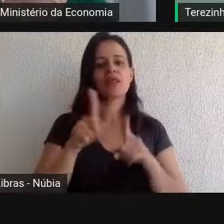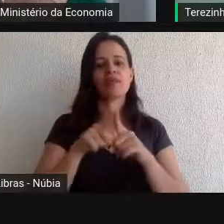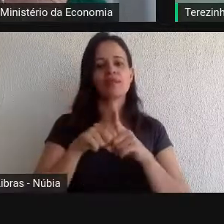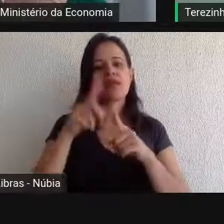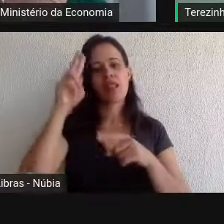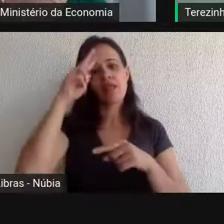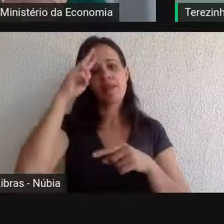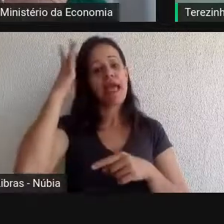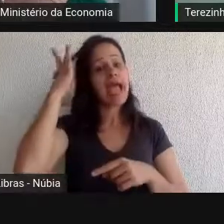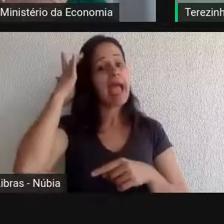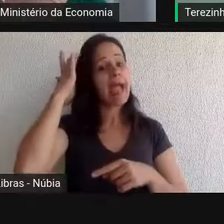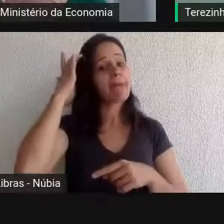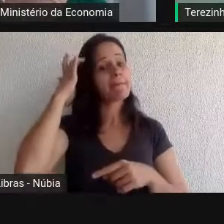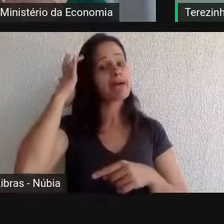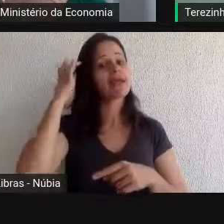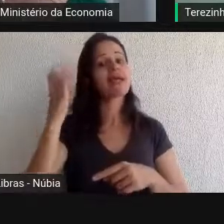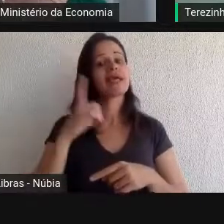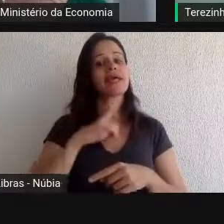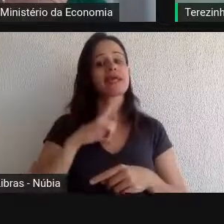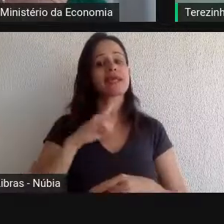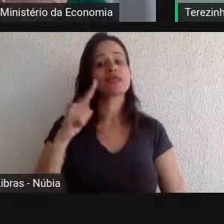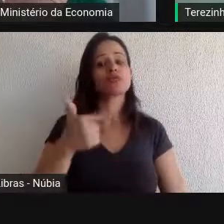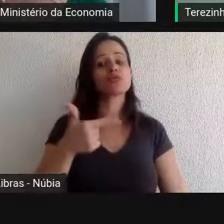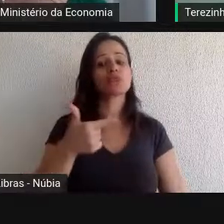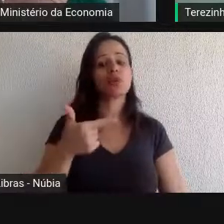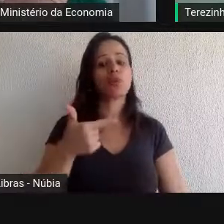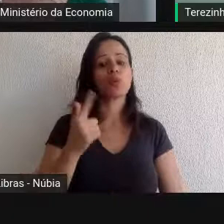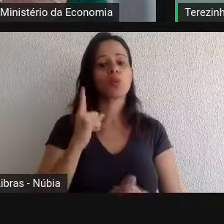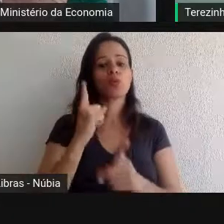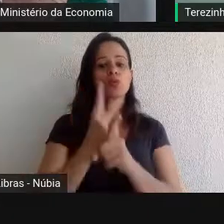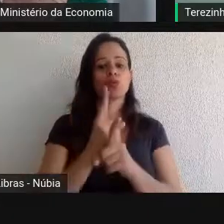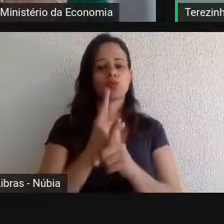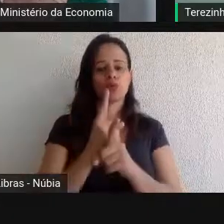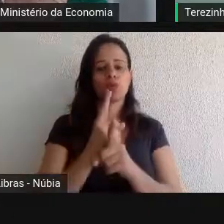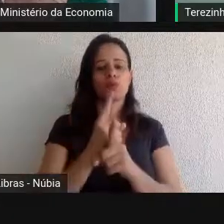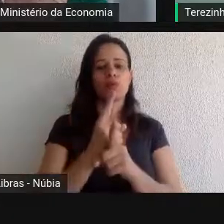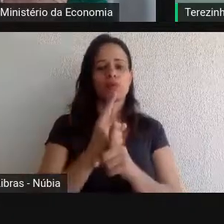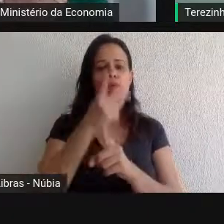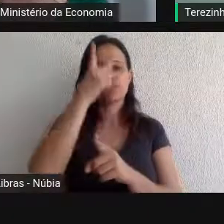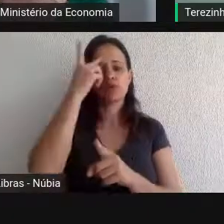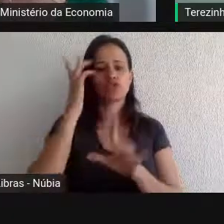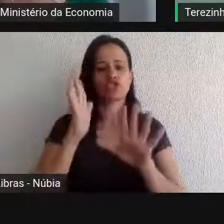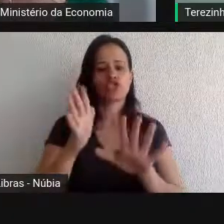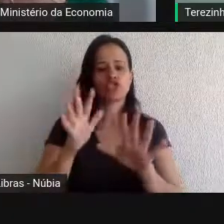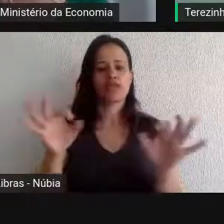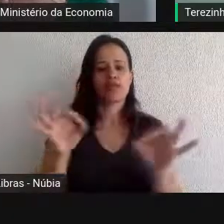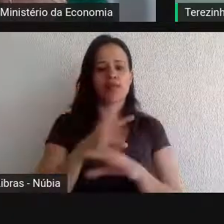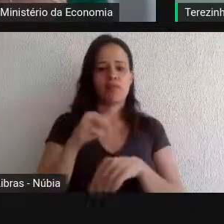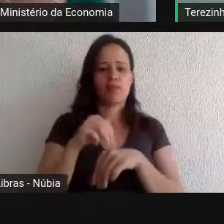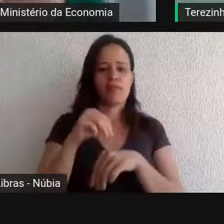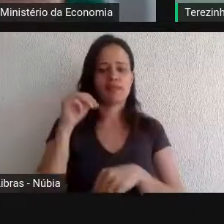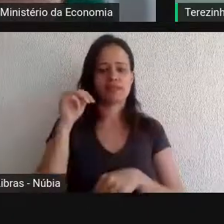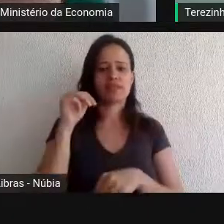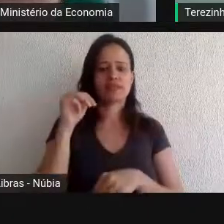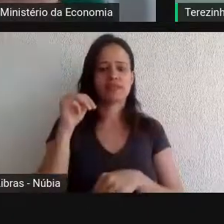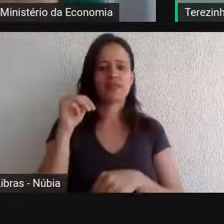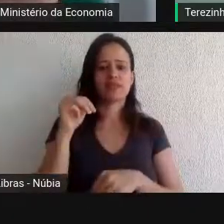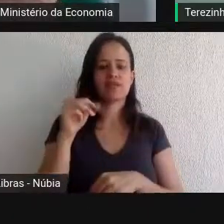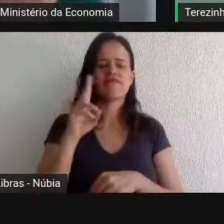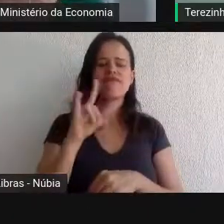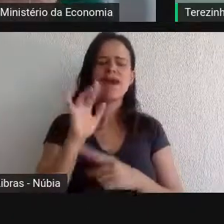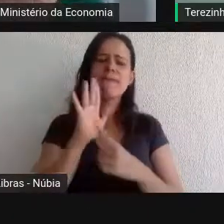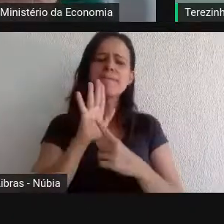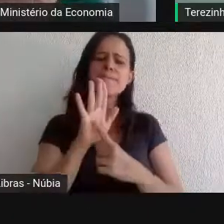que amanhã nós temos um segundo encontro com egressos do curso, que vão mostrar mais de perto